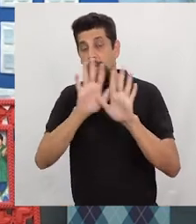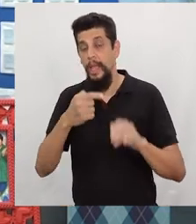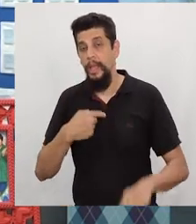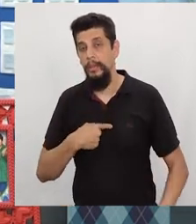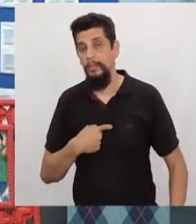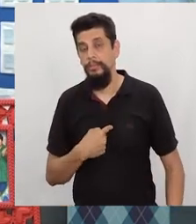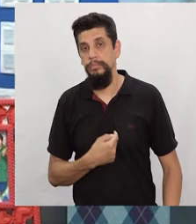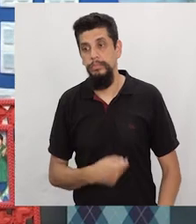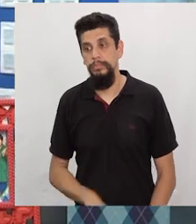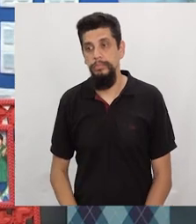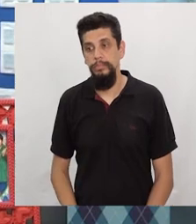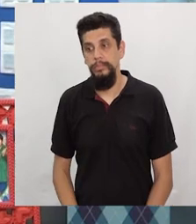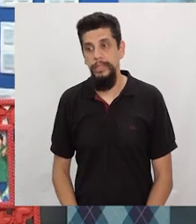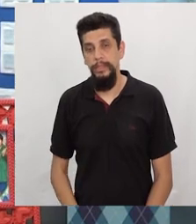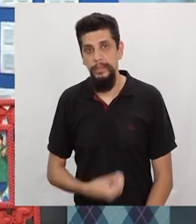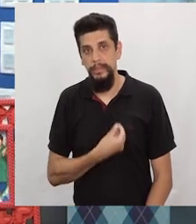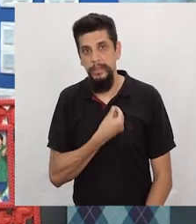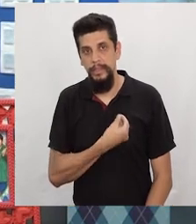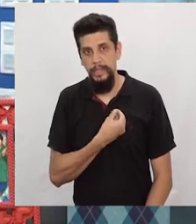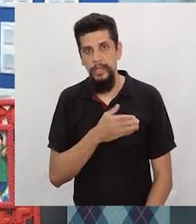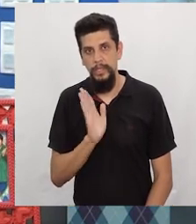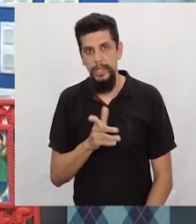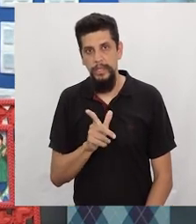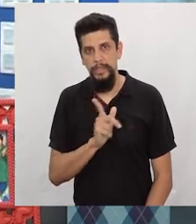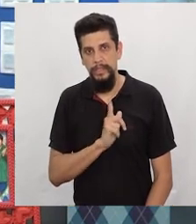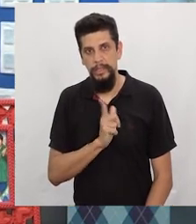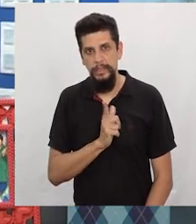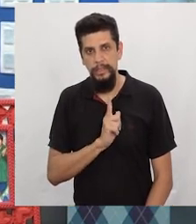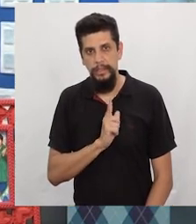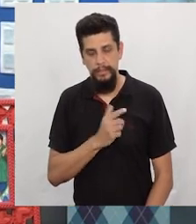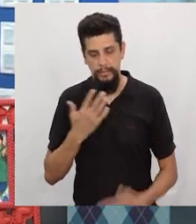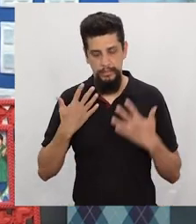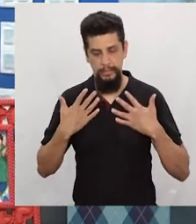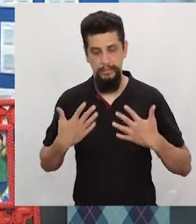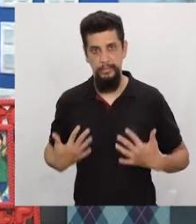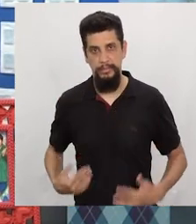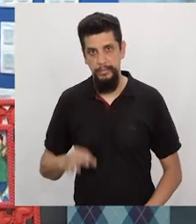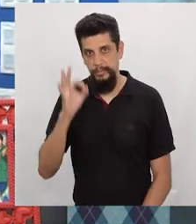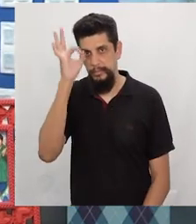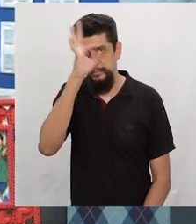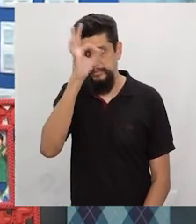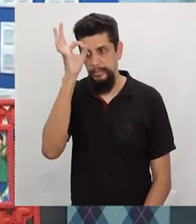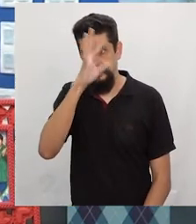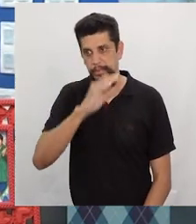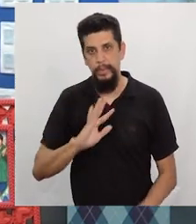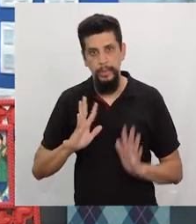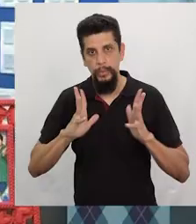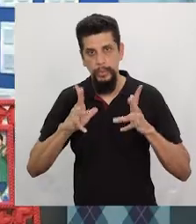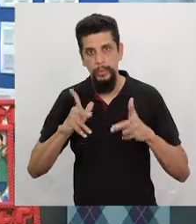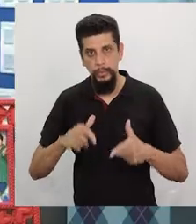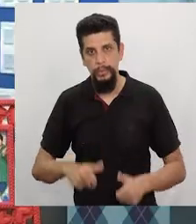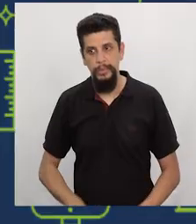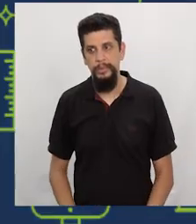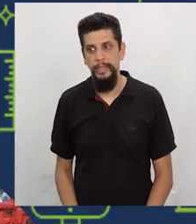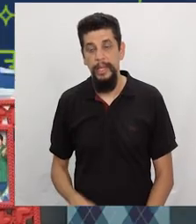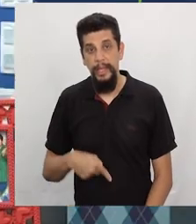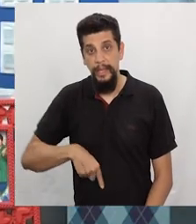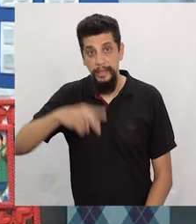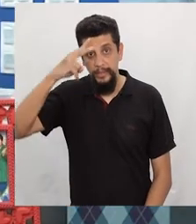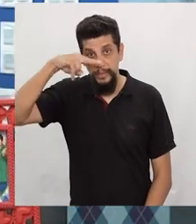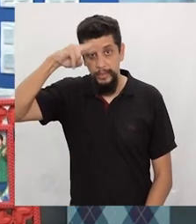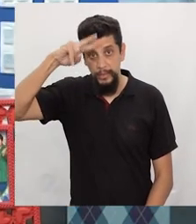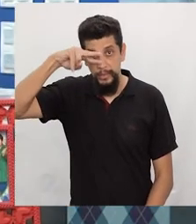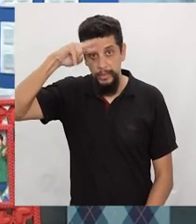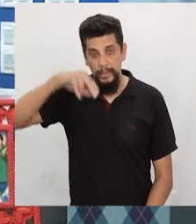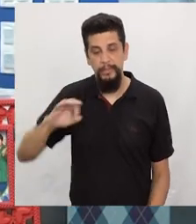Claro que eu estava. Eu já tinha até mesmo a capa verde e tudo.